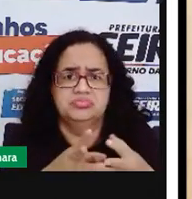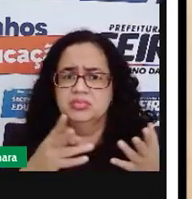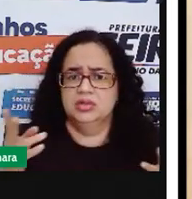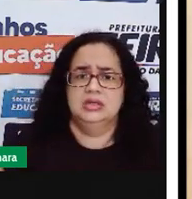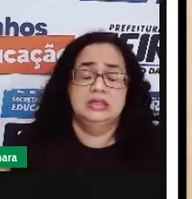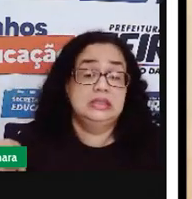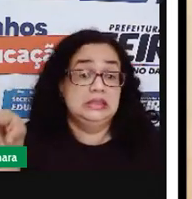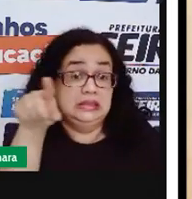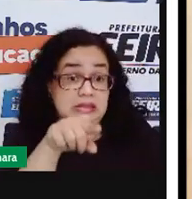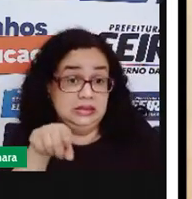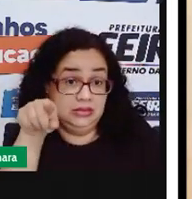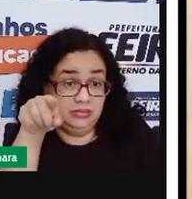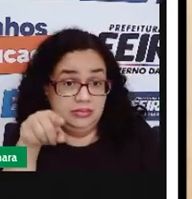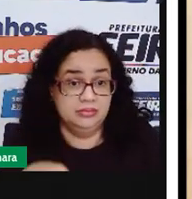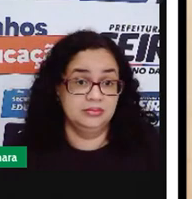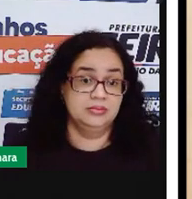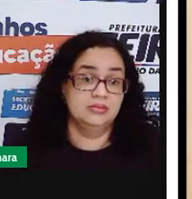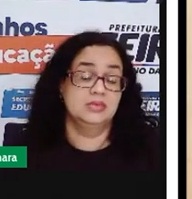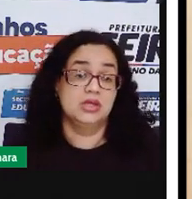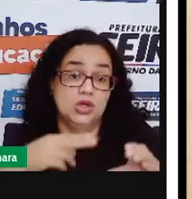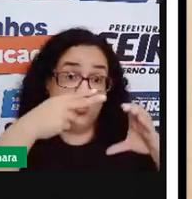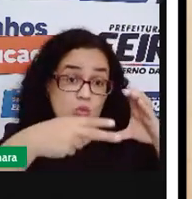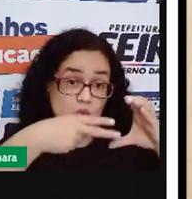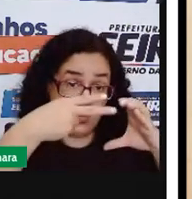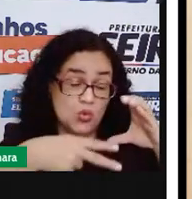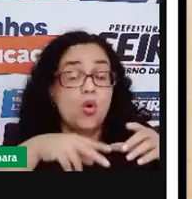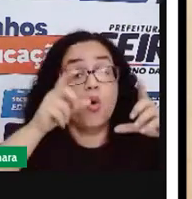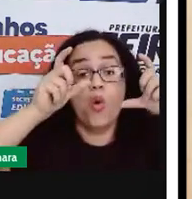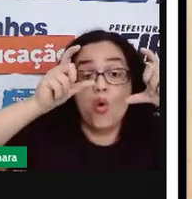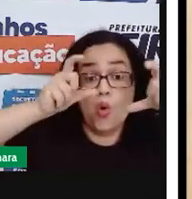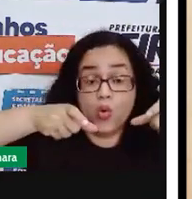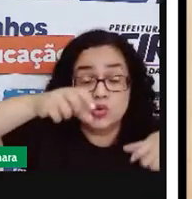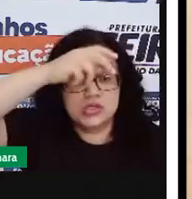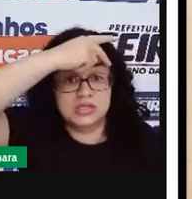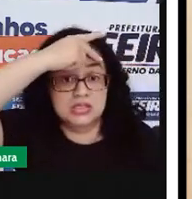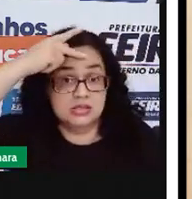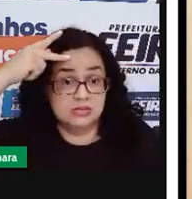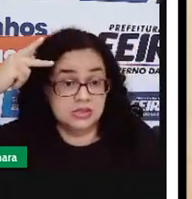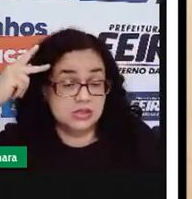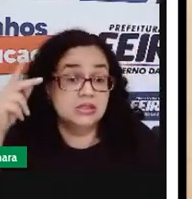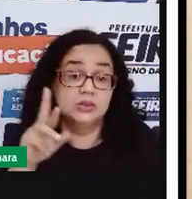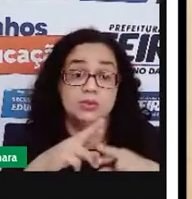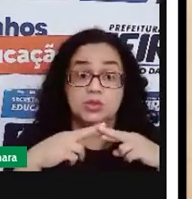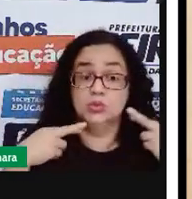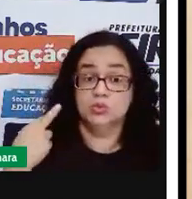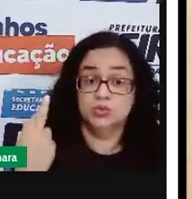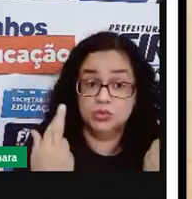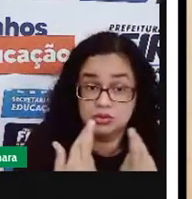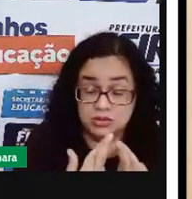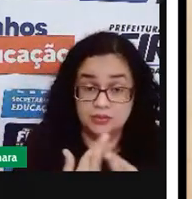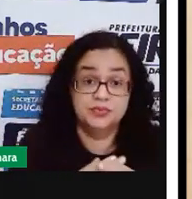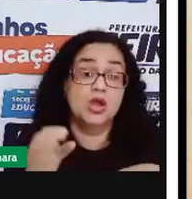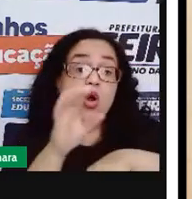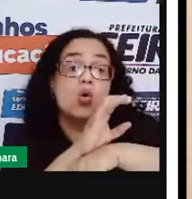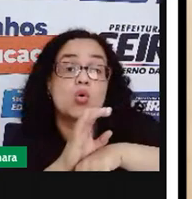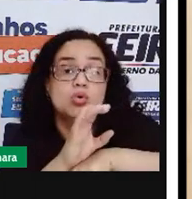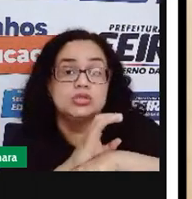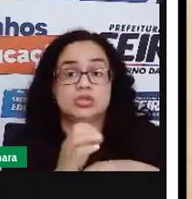é. Ali é a câmara onde as pessoas se reuniam. Aqui a Constituição